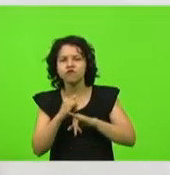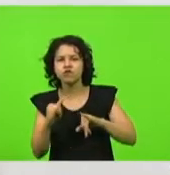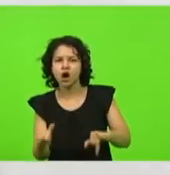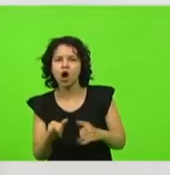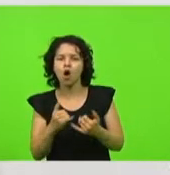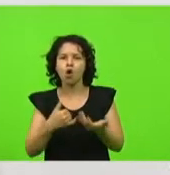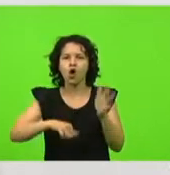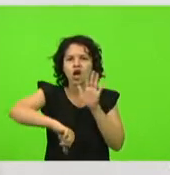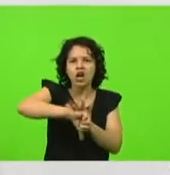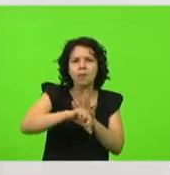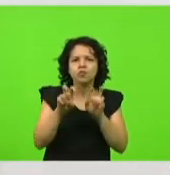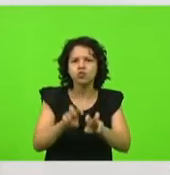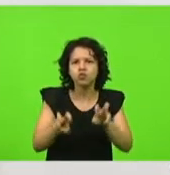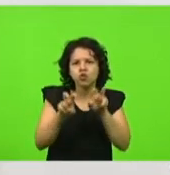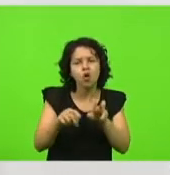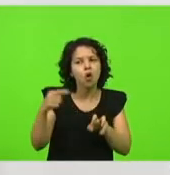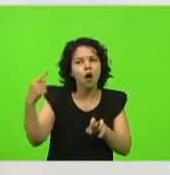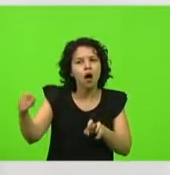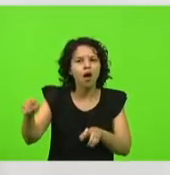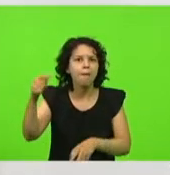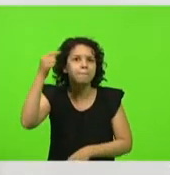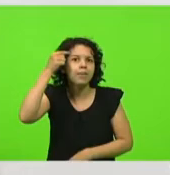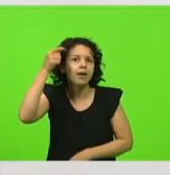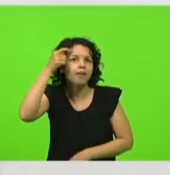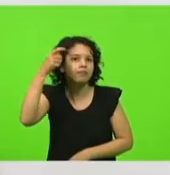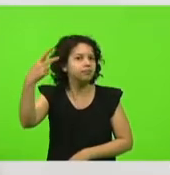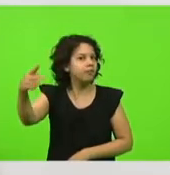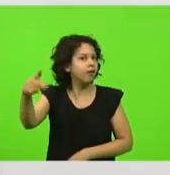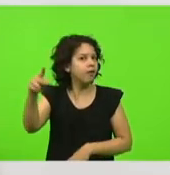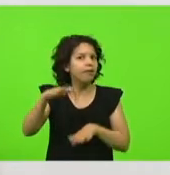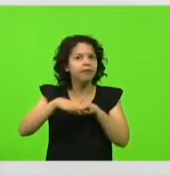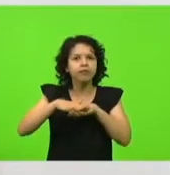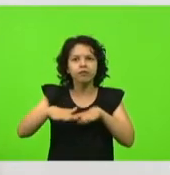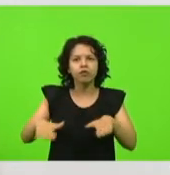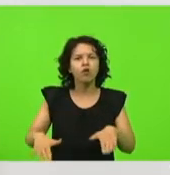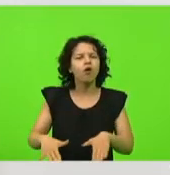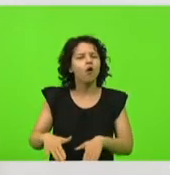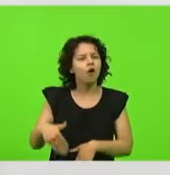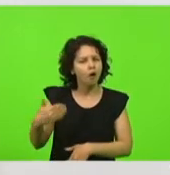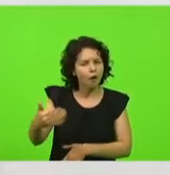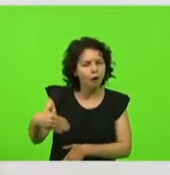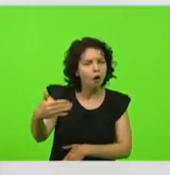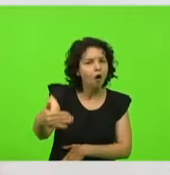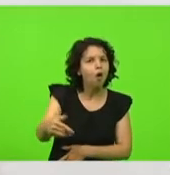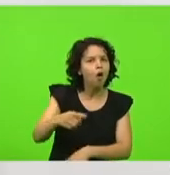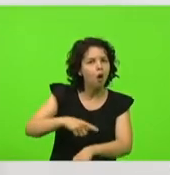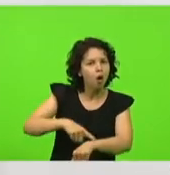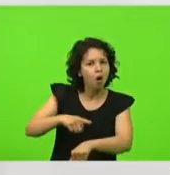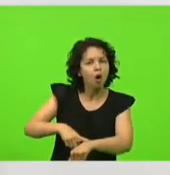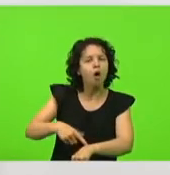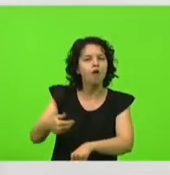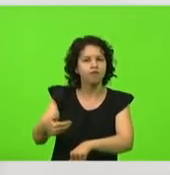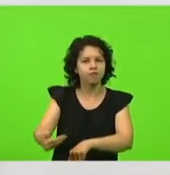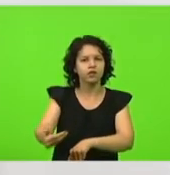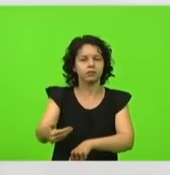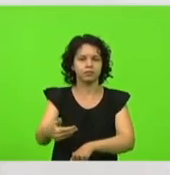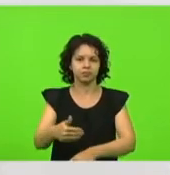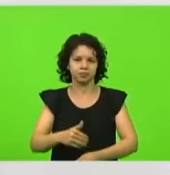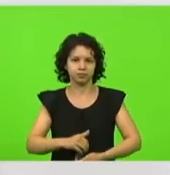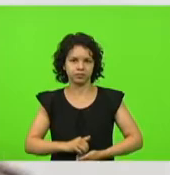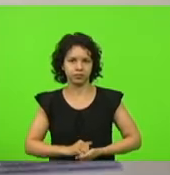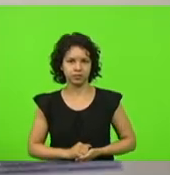do ministro Alexandre de Moraes. Vai chegar a tua hora, Xandão. Ah, se vai.